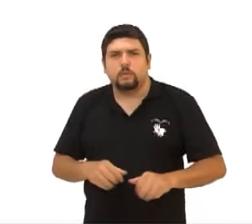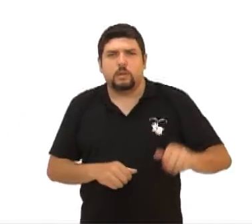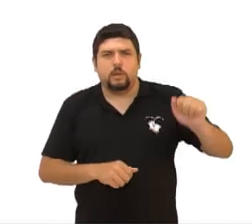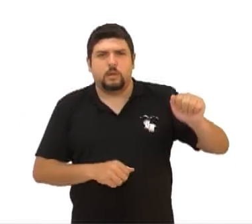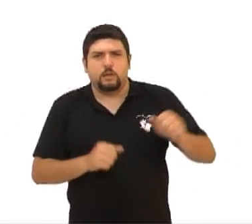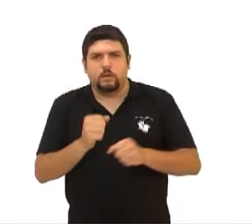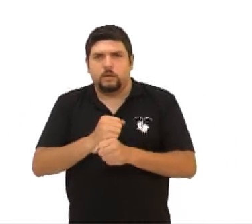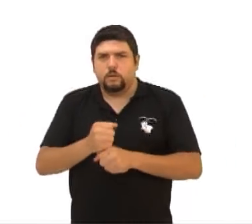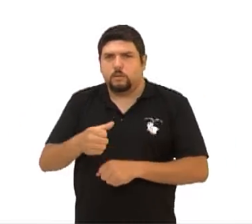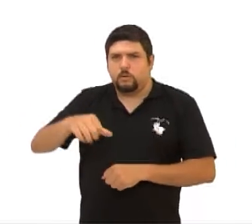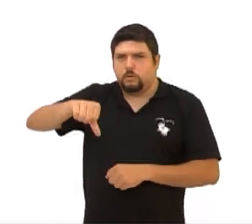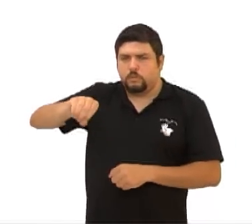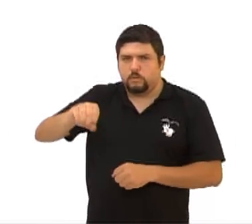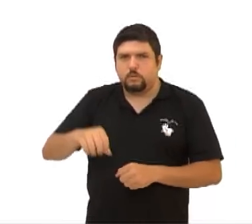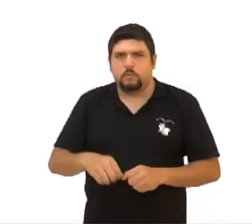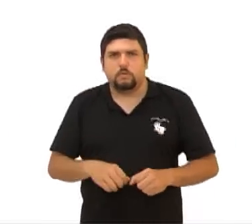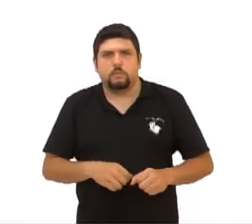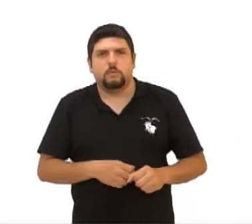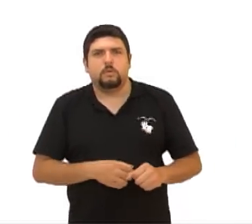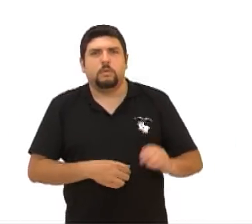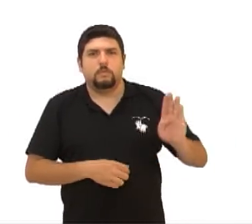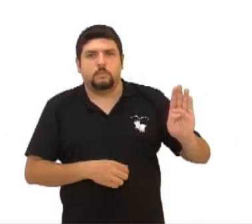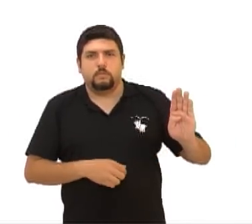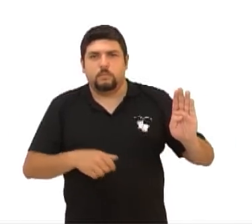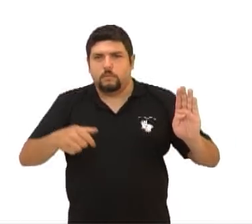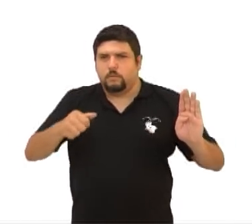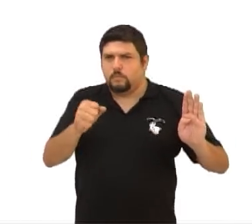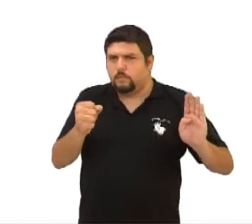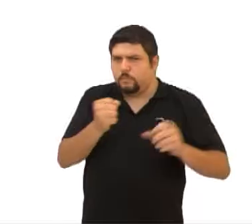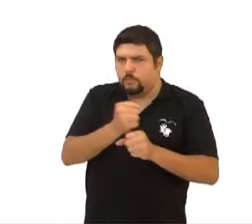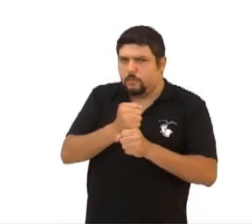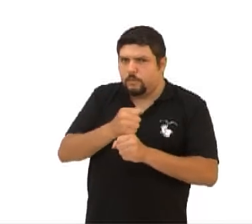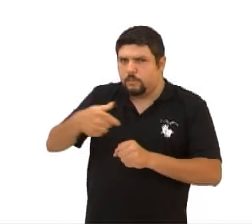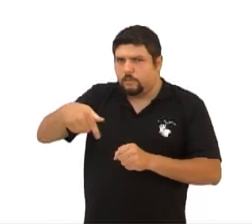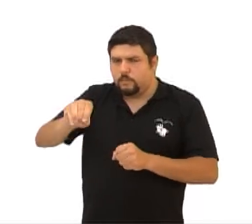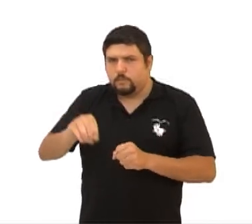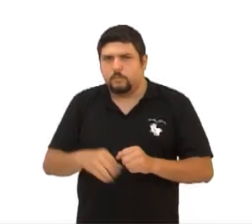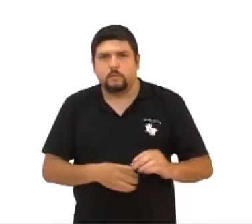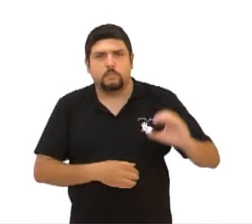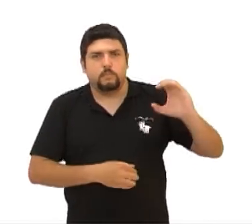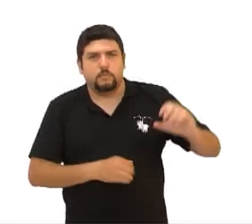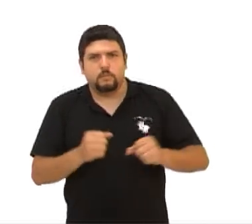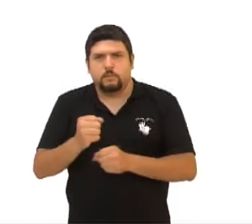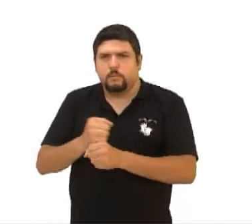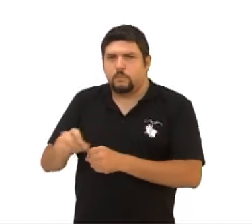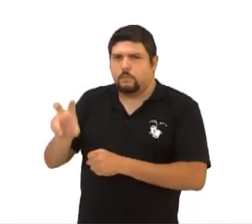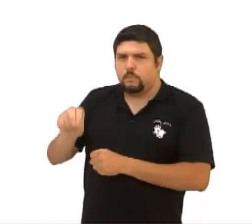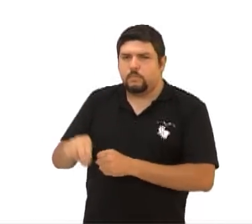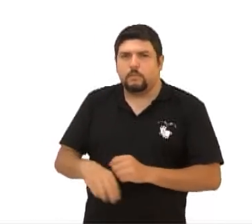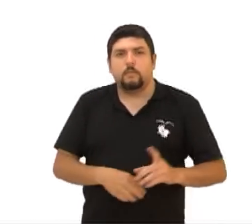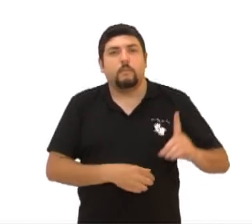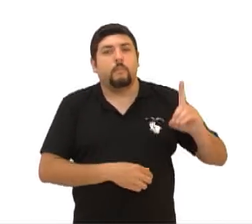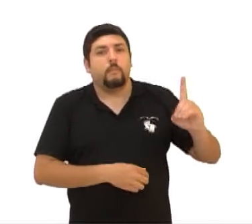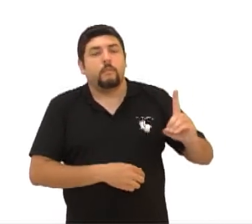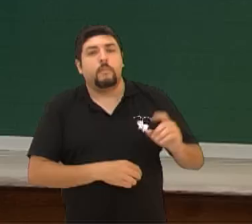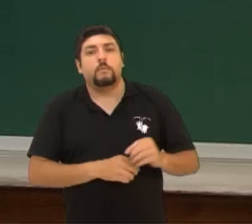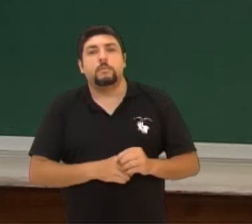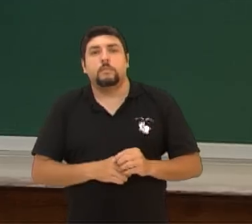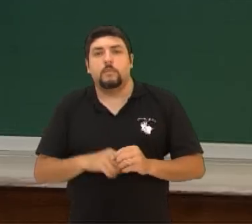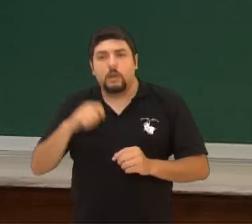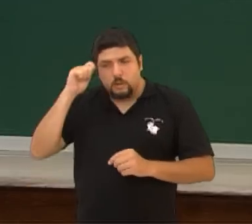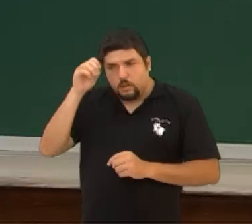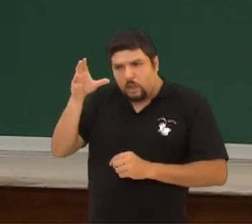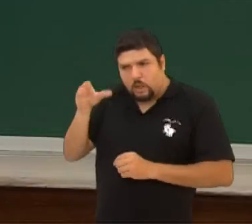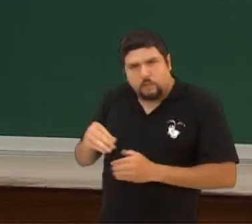90? Letra B, a partir dos anos 70? Letra C, a partir dos anos 50? Ou letra D, a África é um